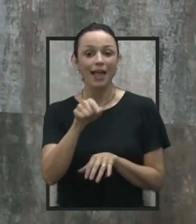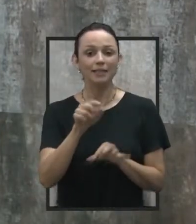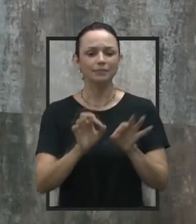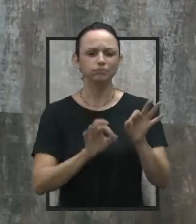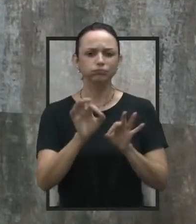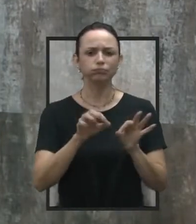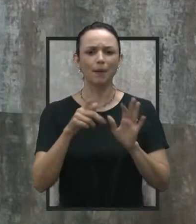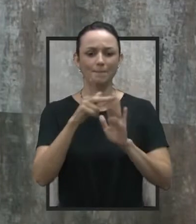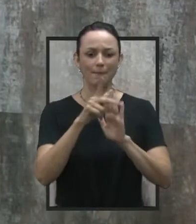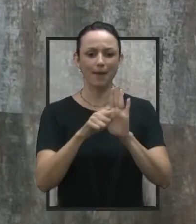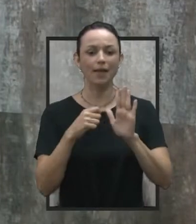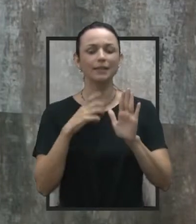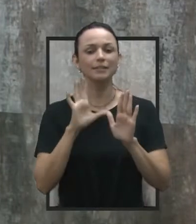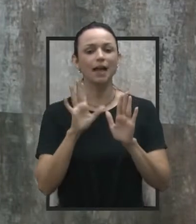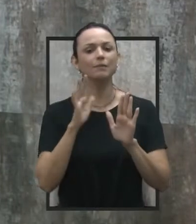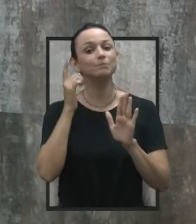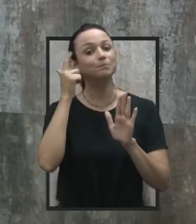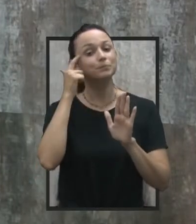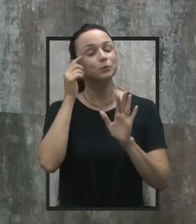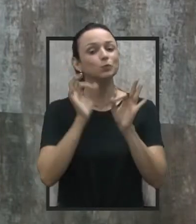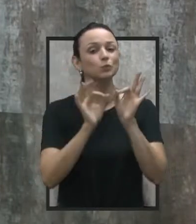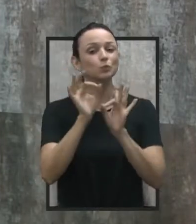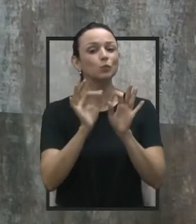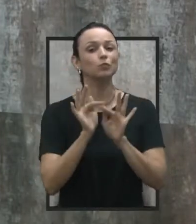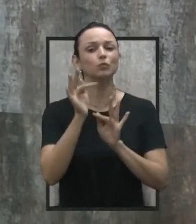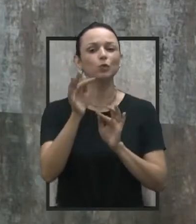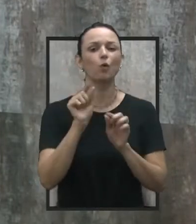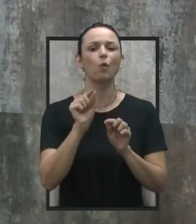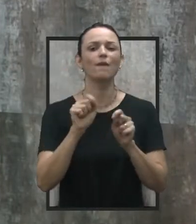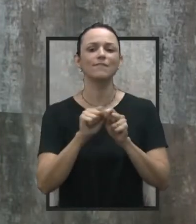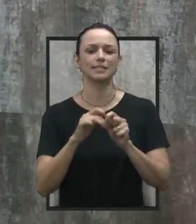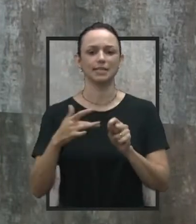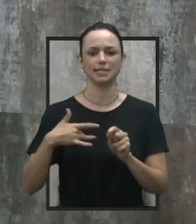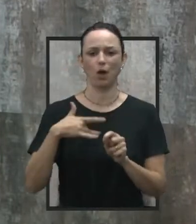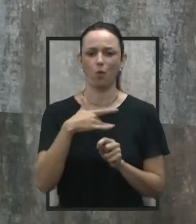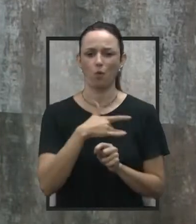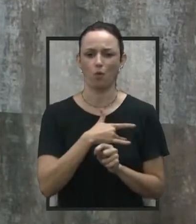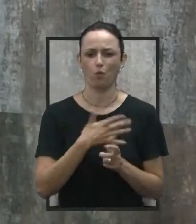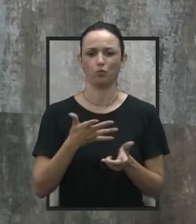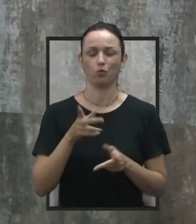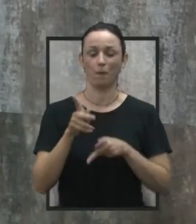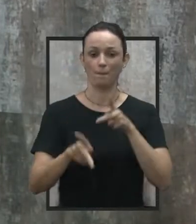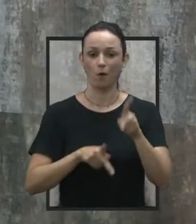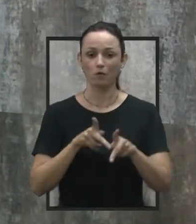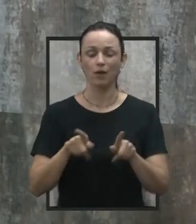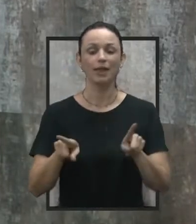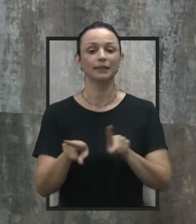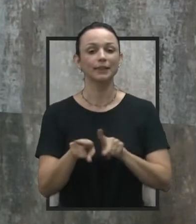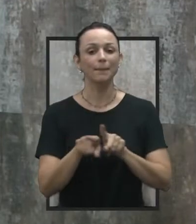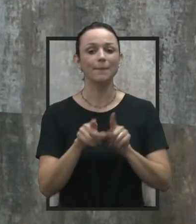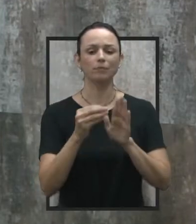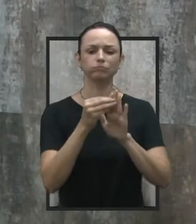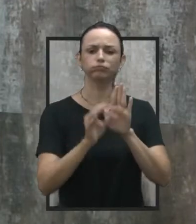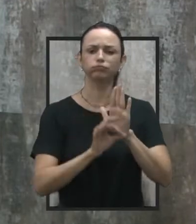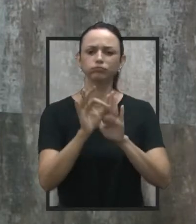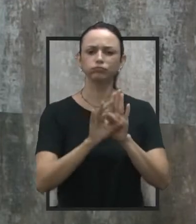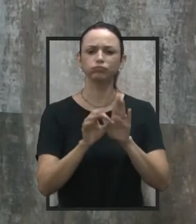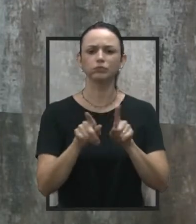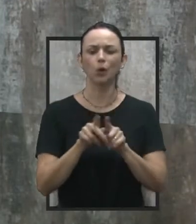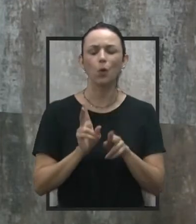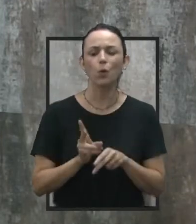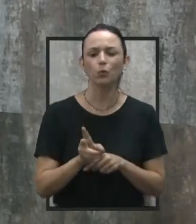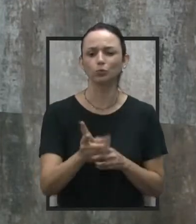esses programas genericamente previstos. O que será feito para a saúde da população. É o momento também de prever alguns programas de